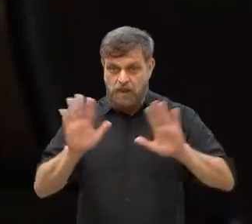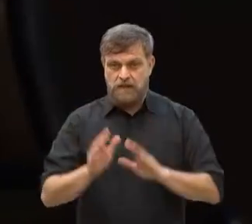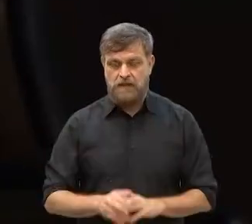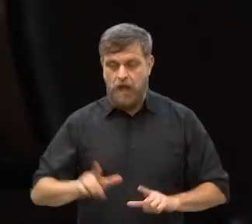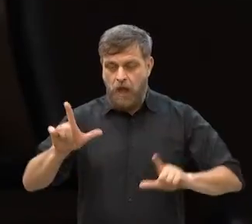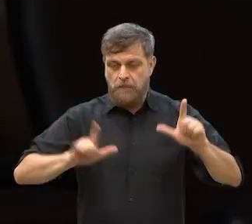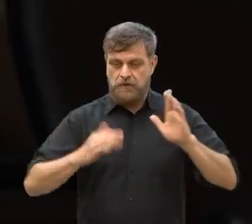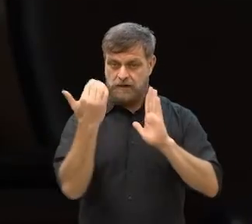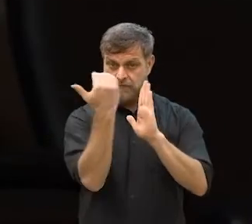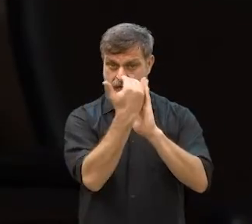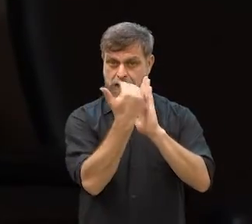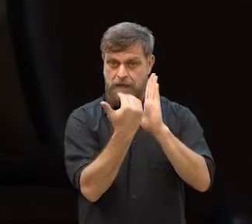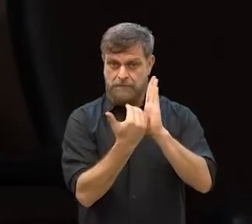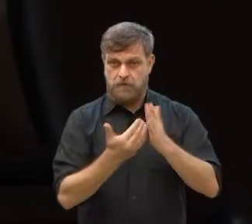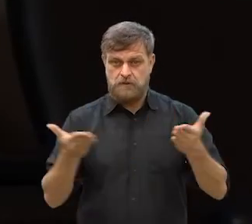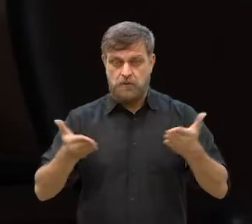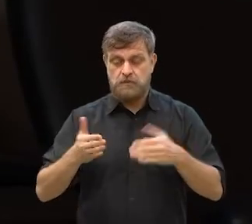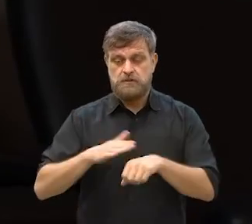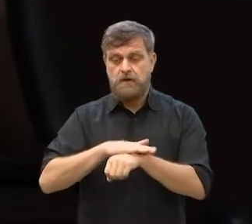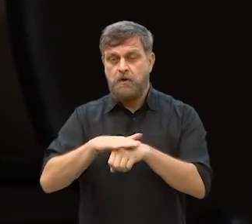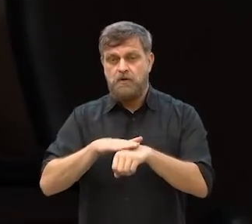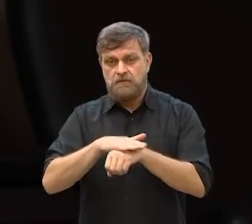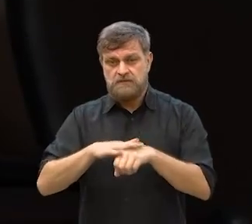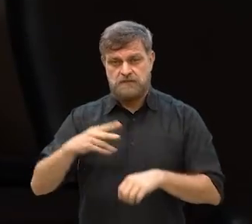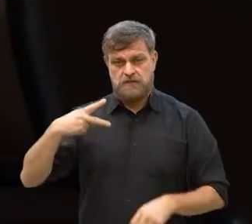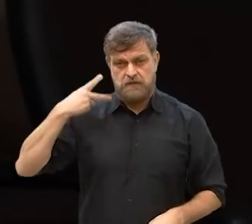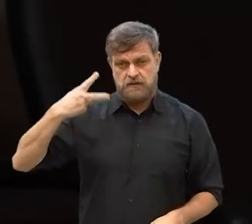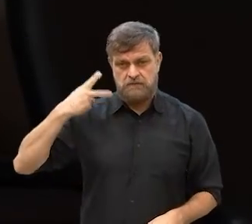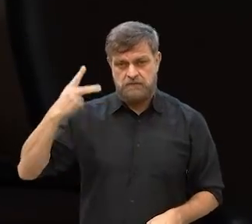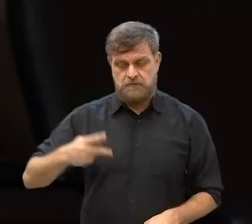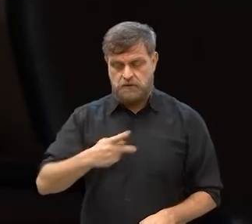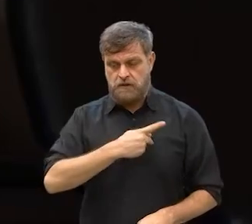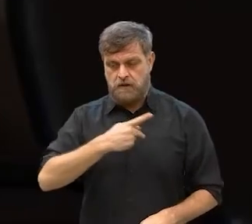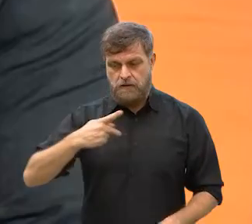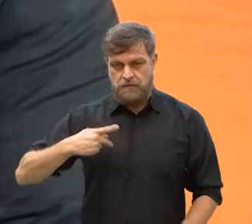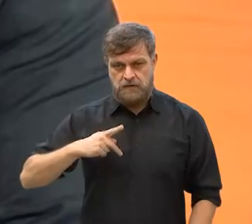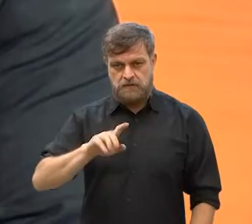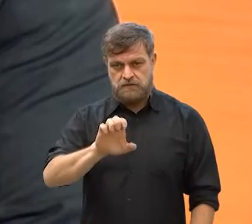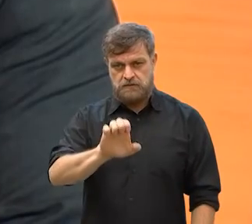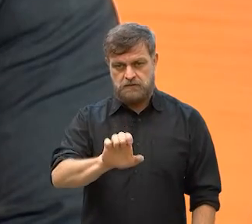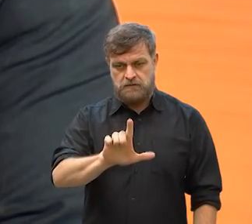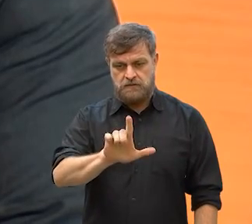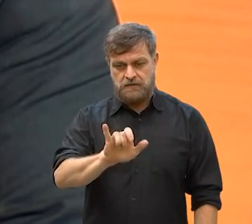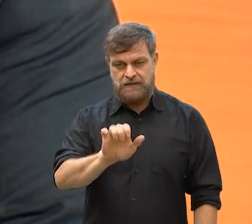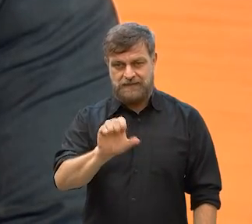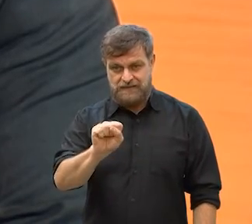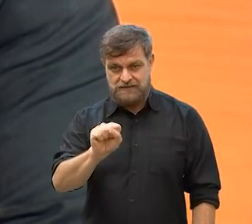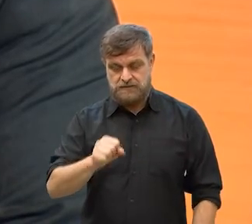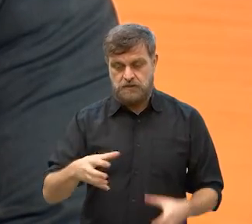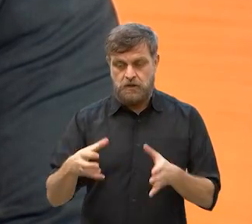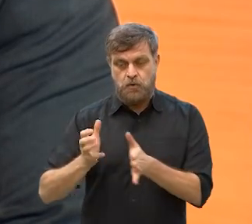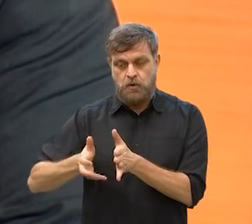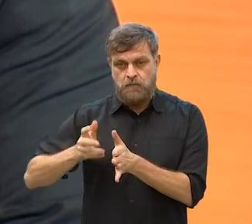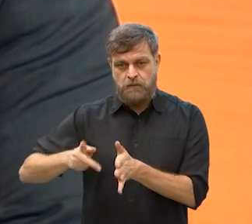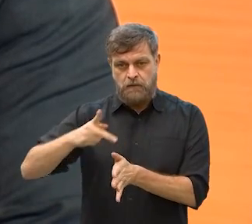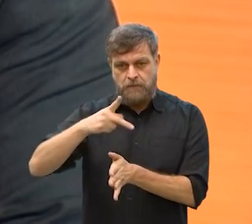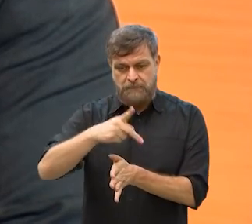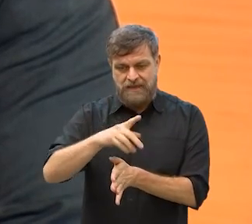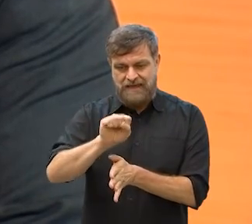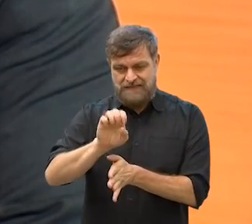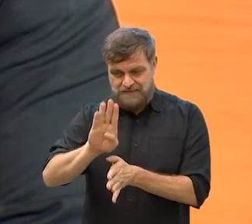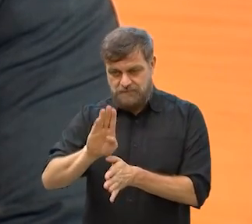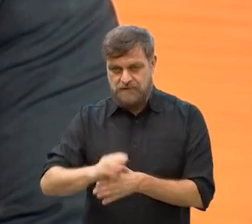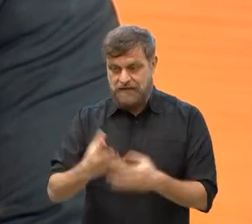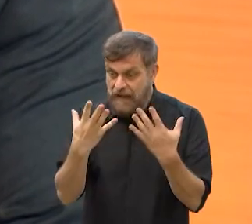no programa Em Pauta de hoje, a gente vai conversar com o vereador Pastor Elias Azevedo, ele que é do partido PSB e aceitou